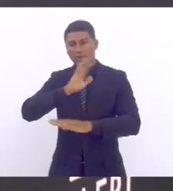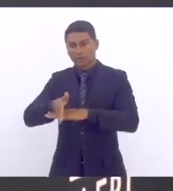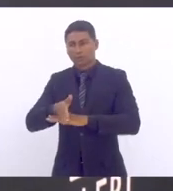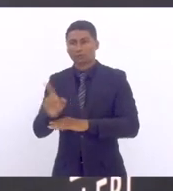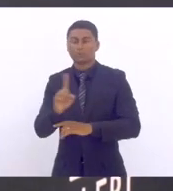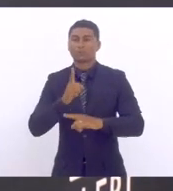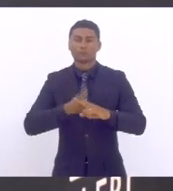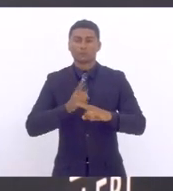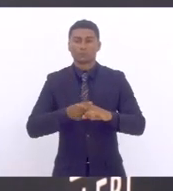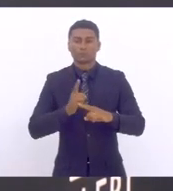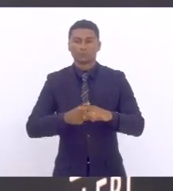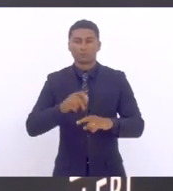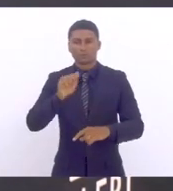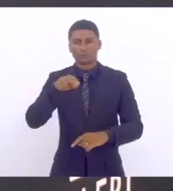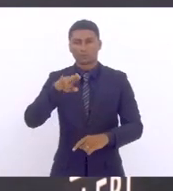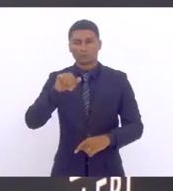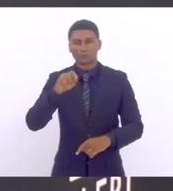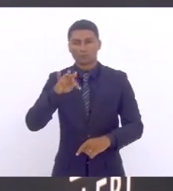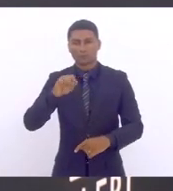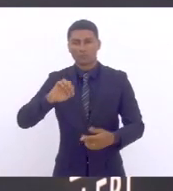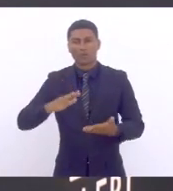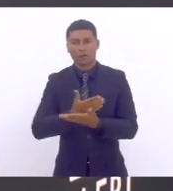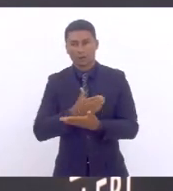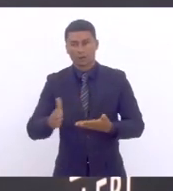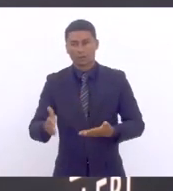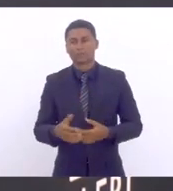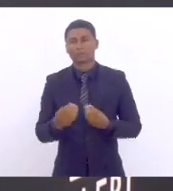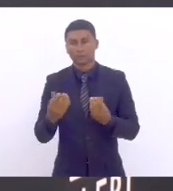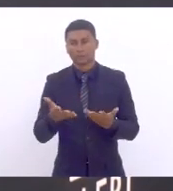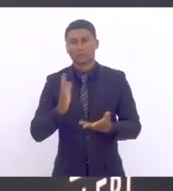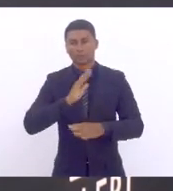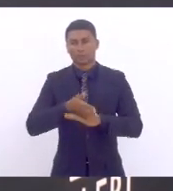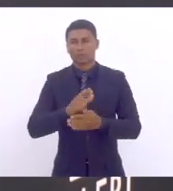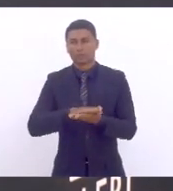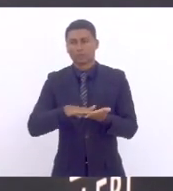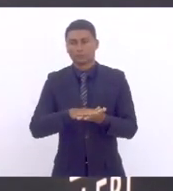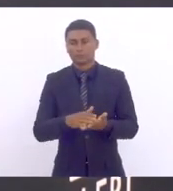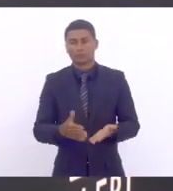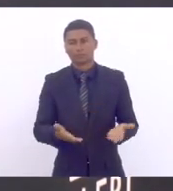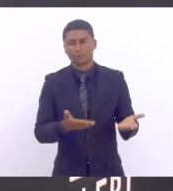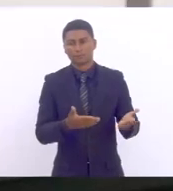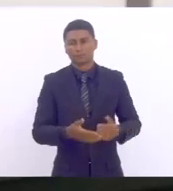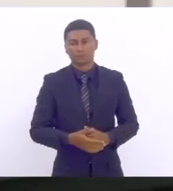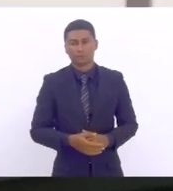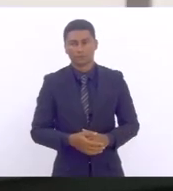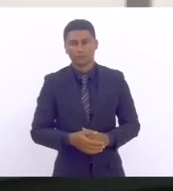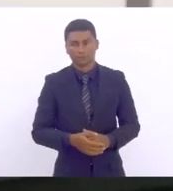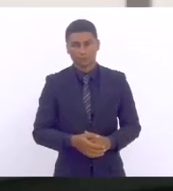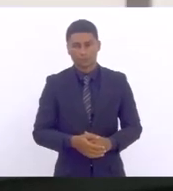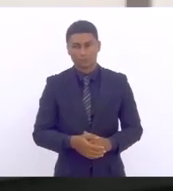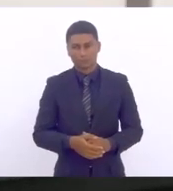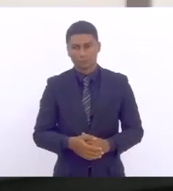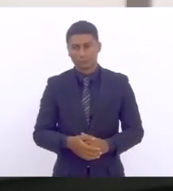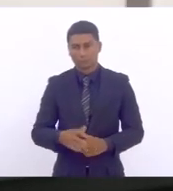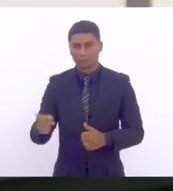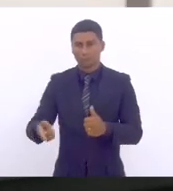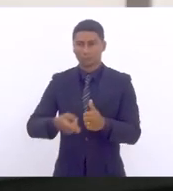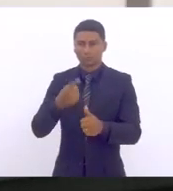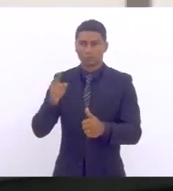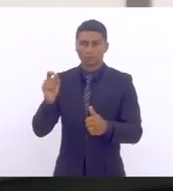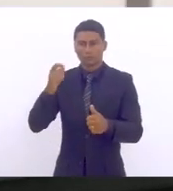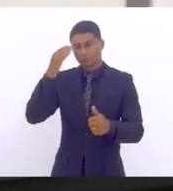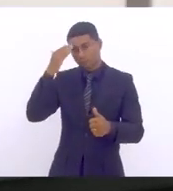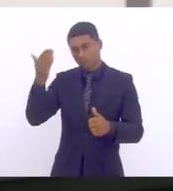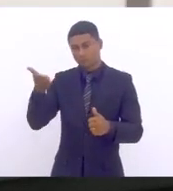anistias que foram concedidas e não foram derrubadas. Por favor, desculpe. Não, não tem problema, não. Queria, primeiramente, agradecer a casa,